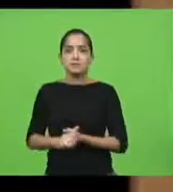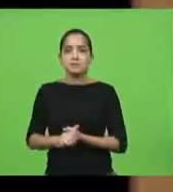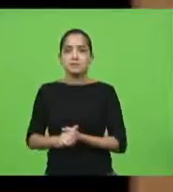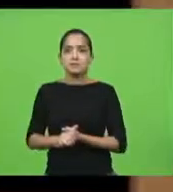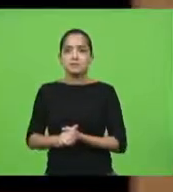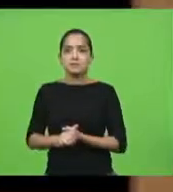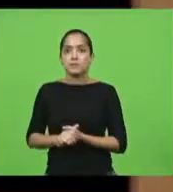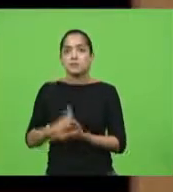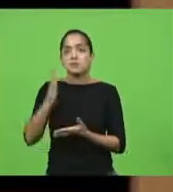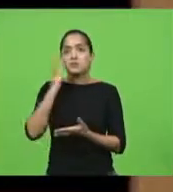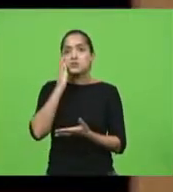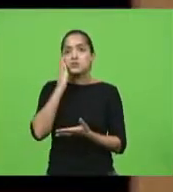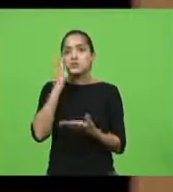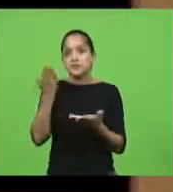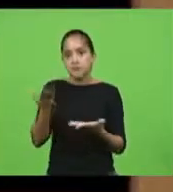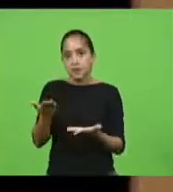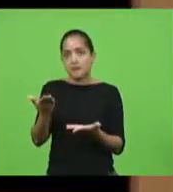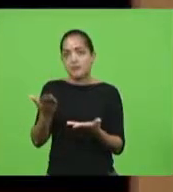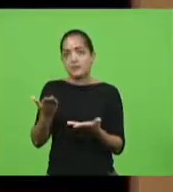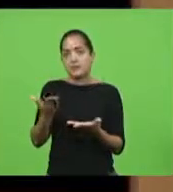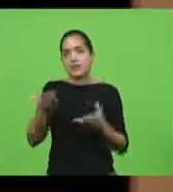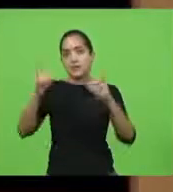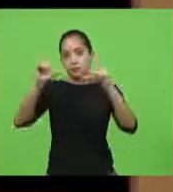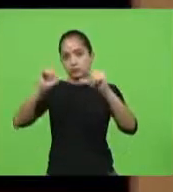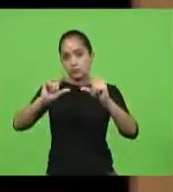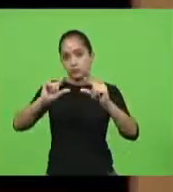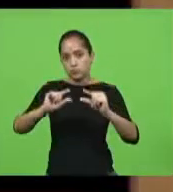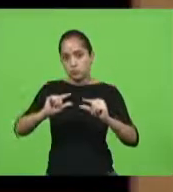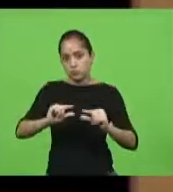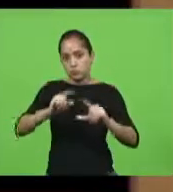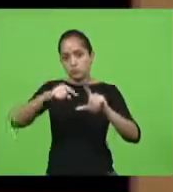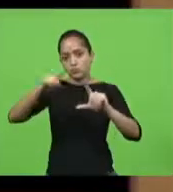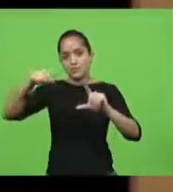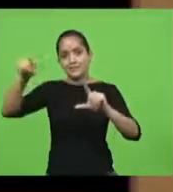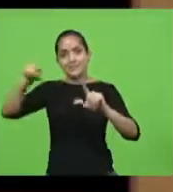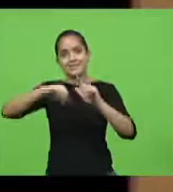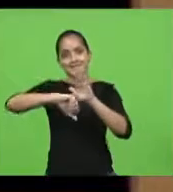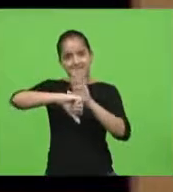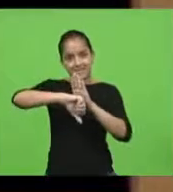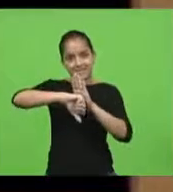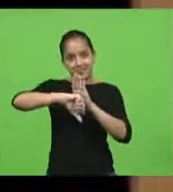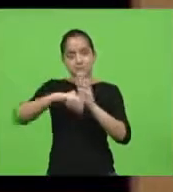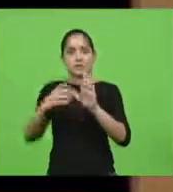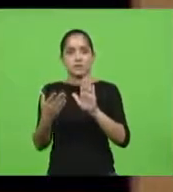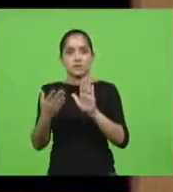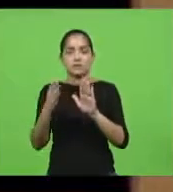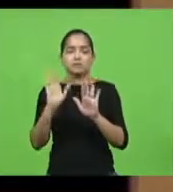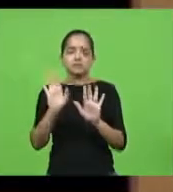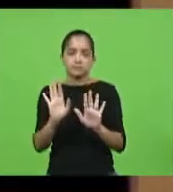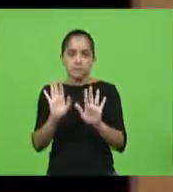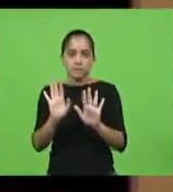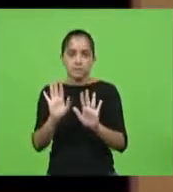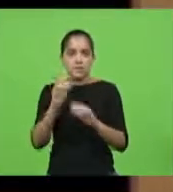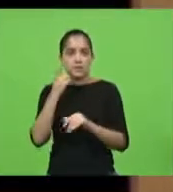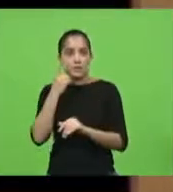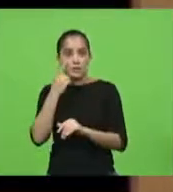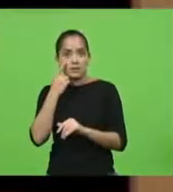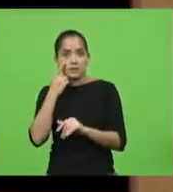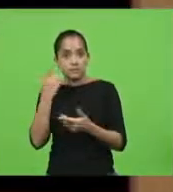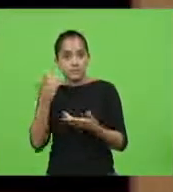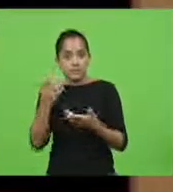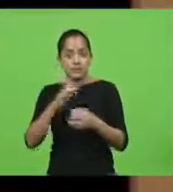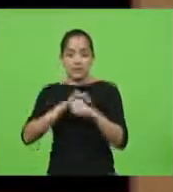Nós sabemos que nós estamos com queda nos índices de criminalidade. Claro que temos que considerar a